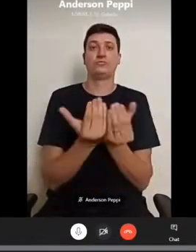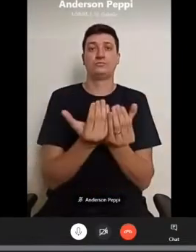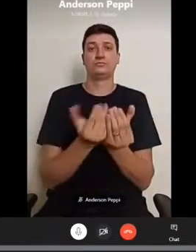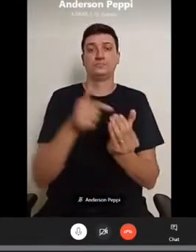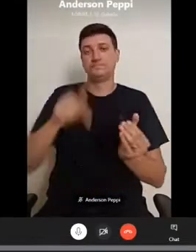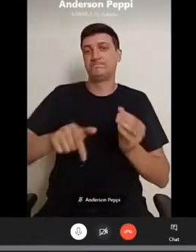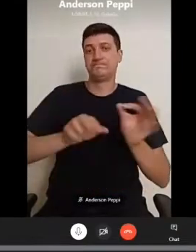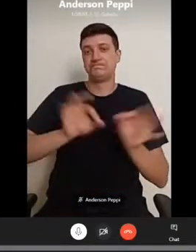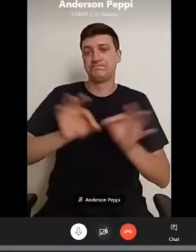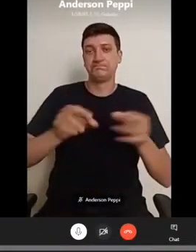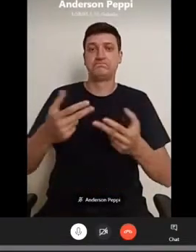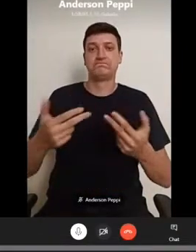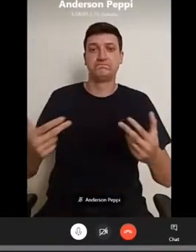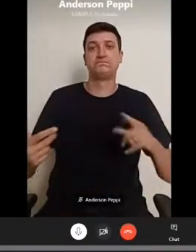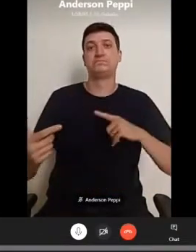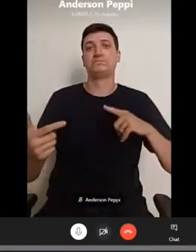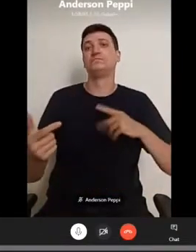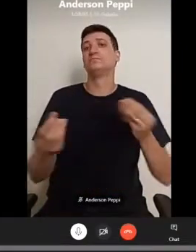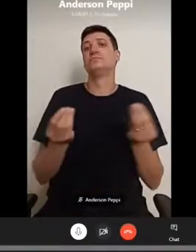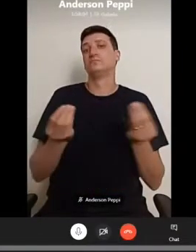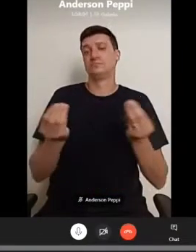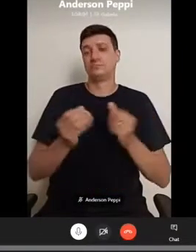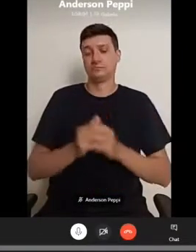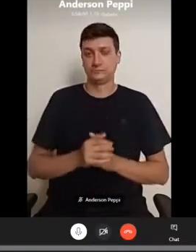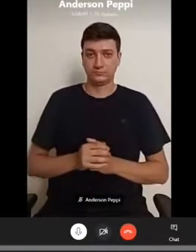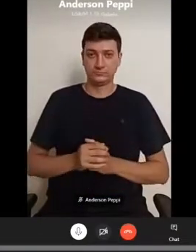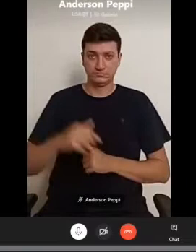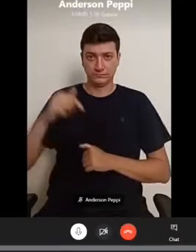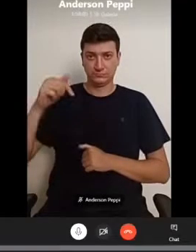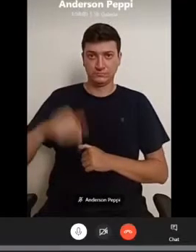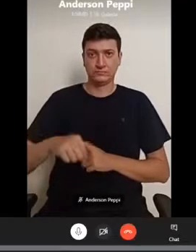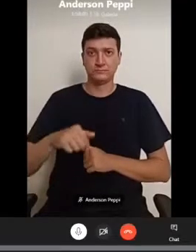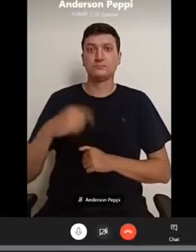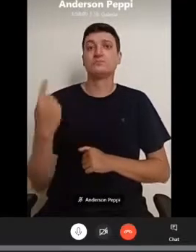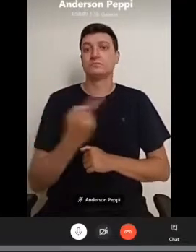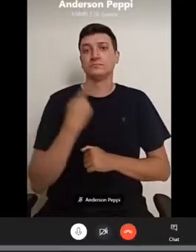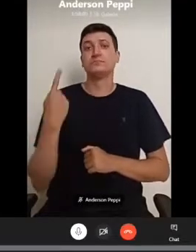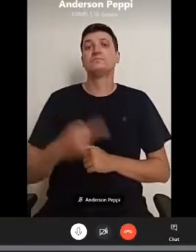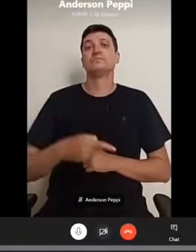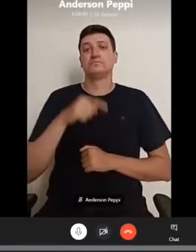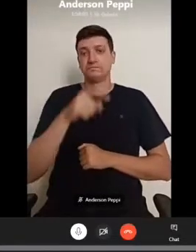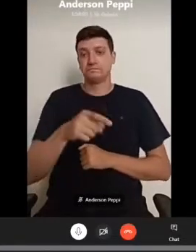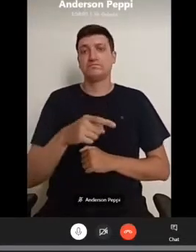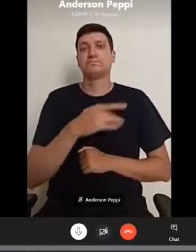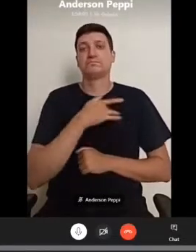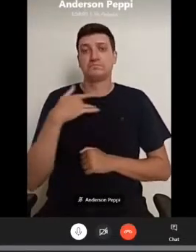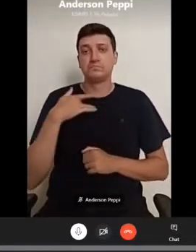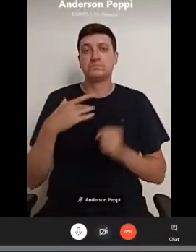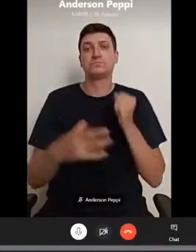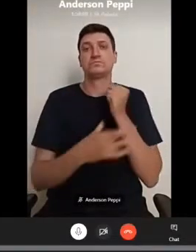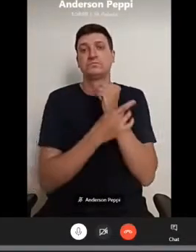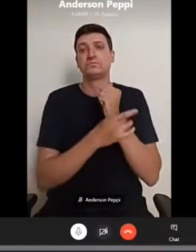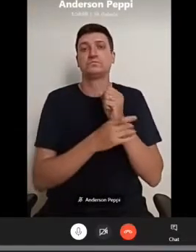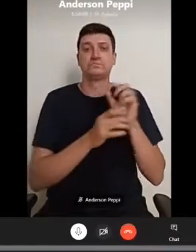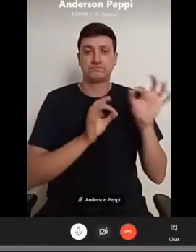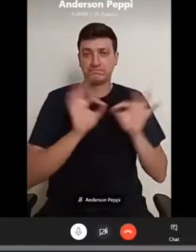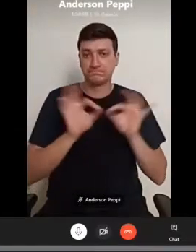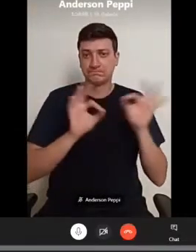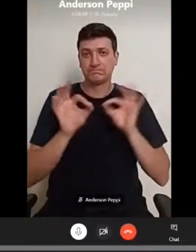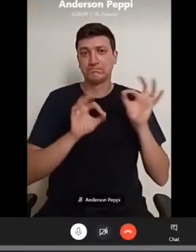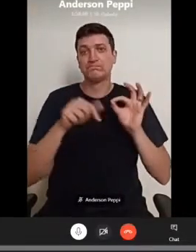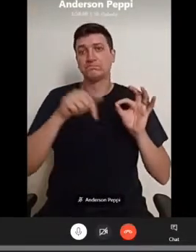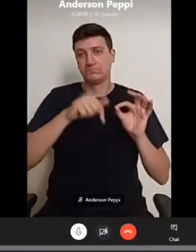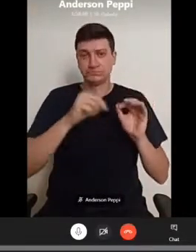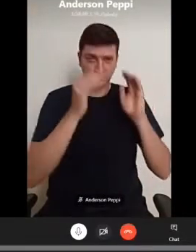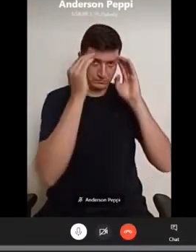esta sessão, respeitaremos todas as recomendações de segurança sanitária impostas pela pandemia